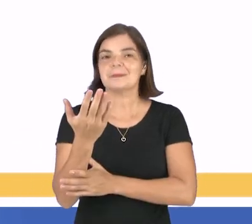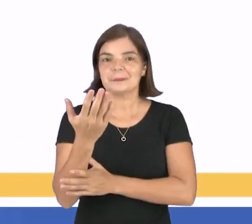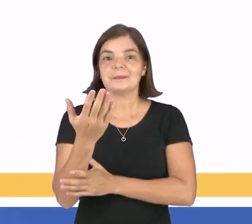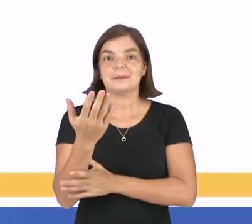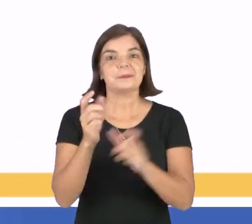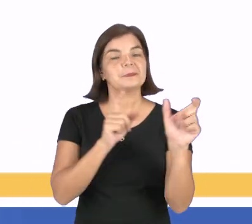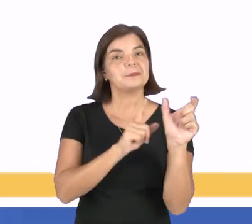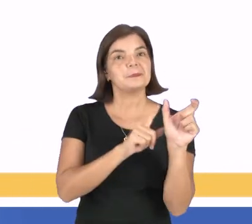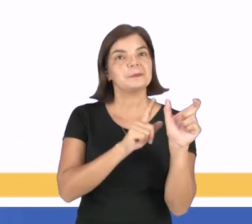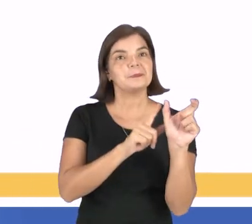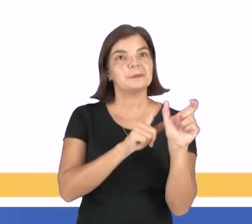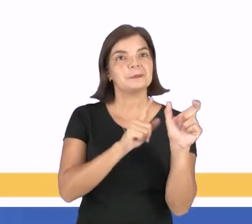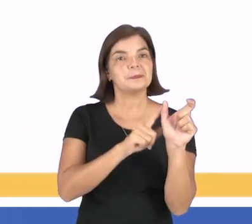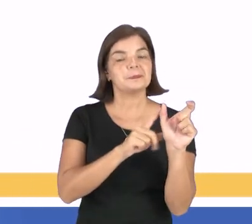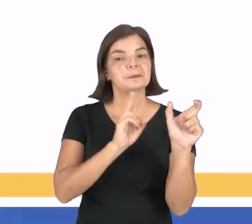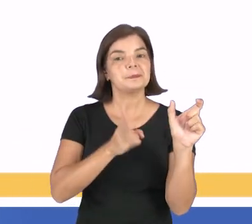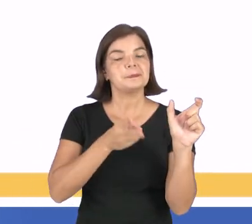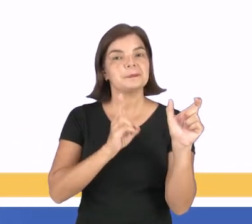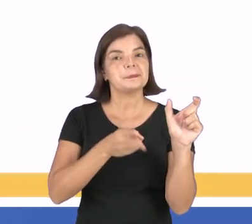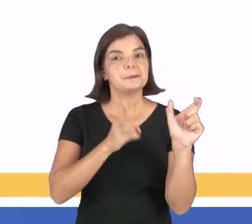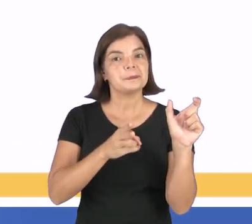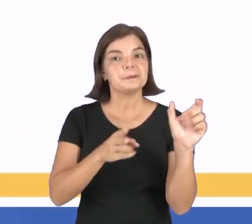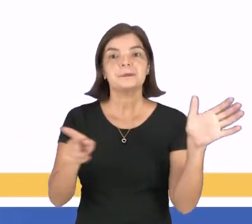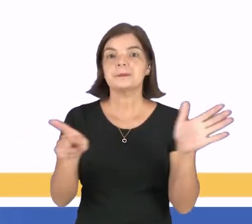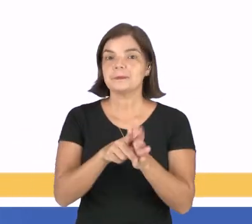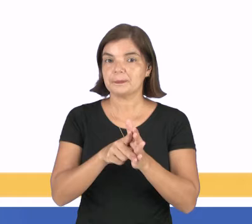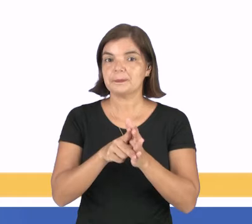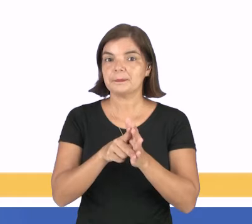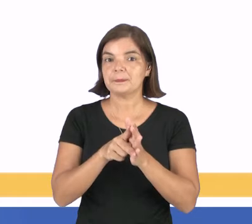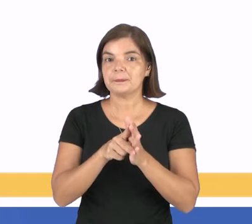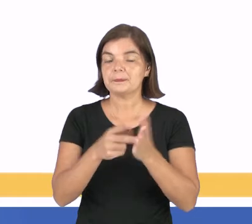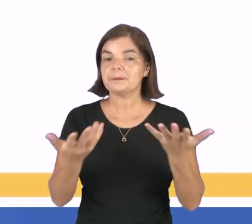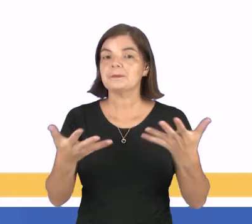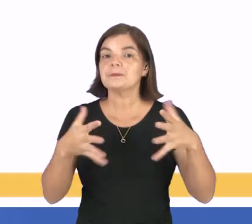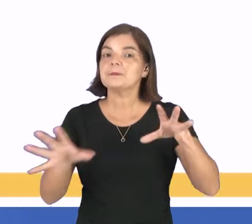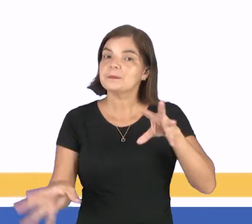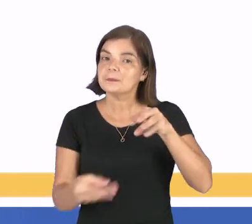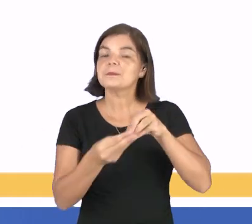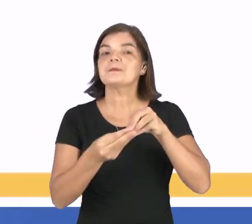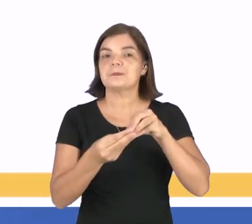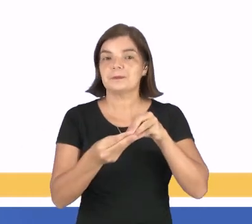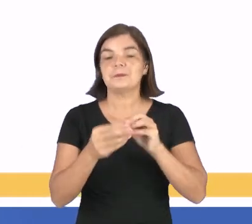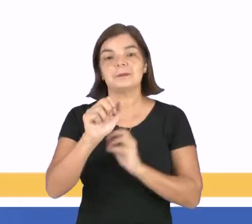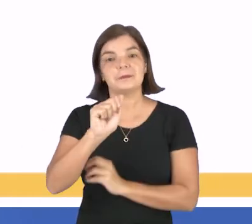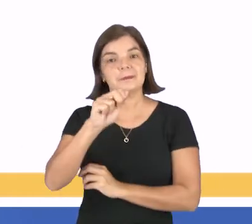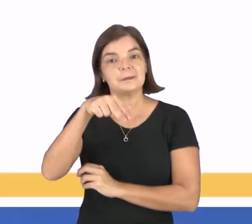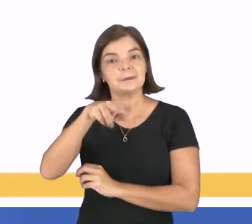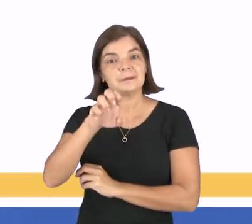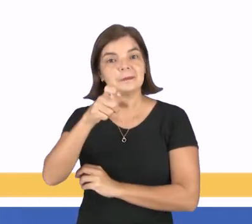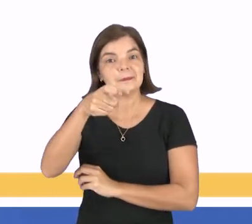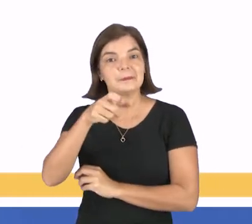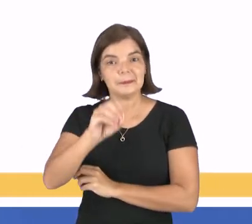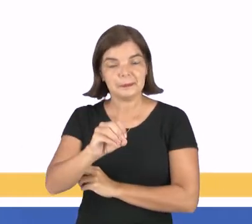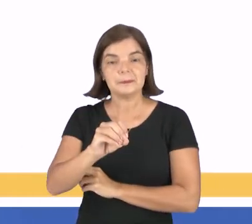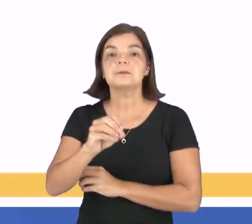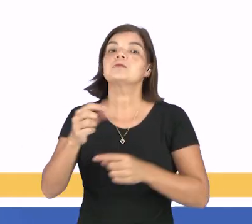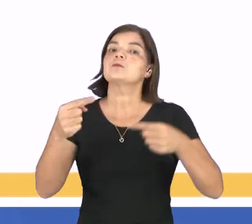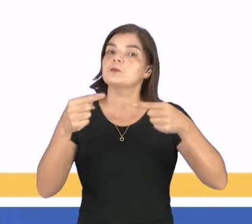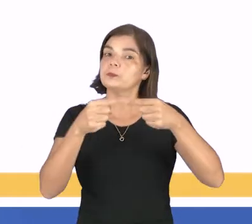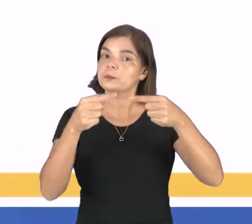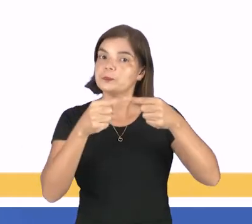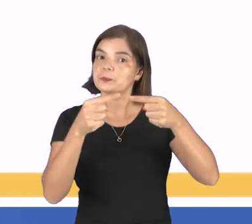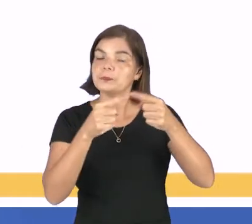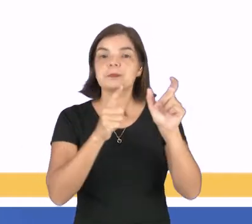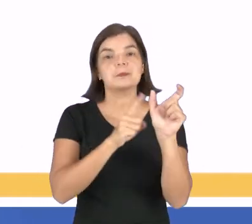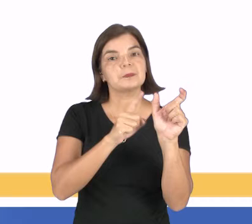as palavras mesmo, próprio, incluso e anexo. Você vai fazer concordância com o